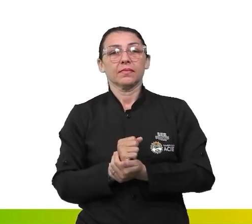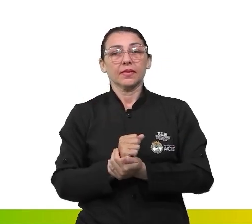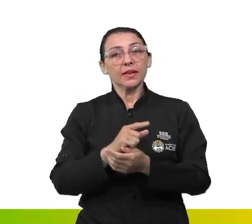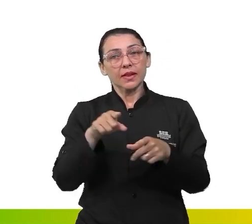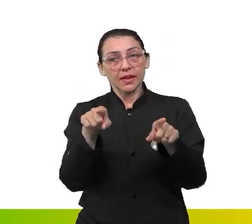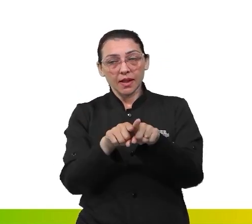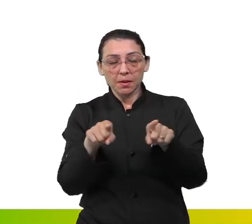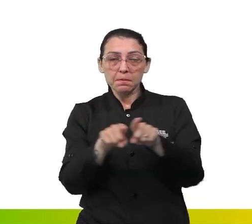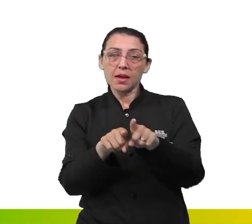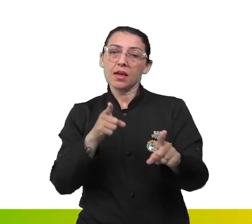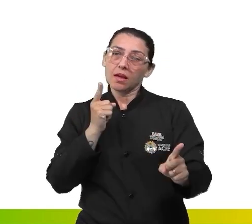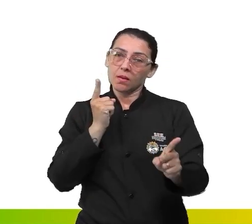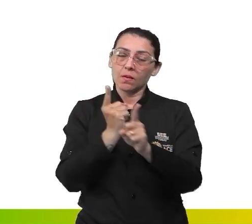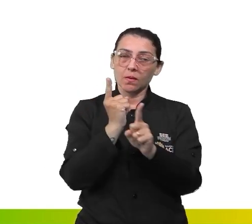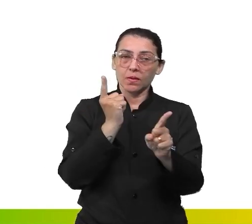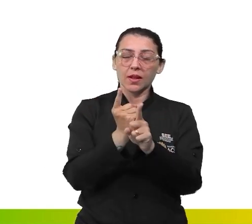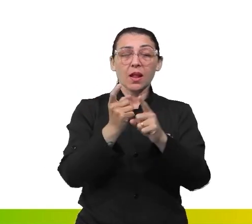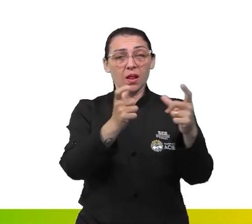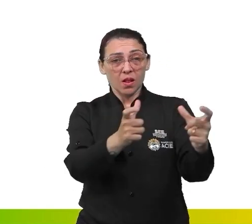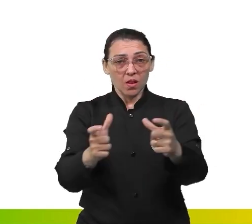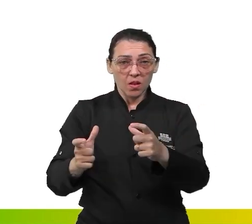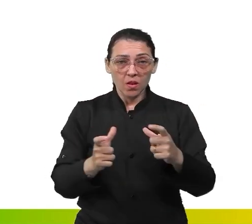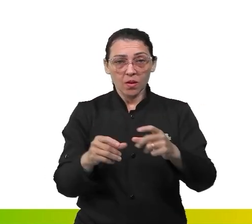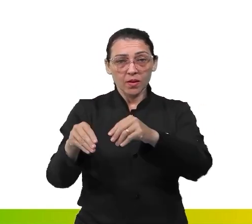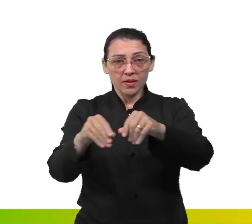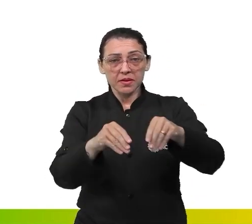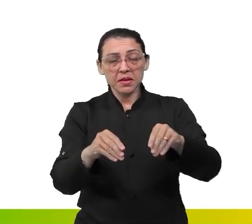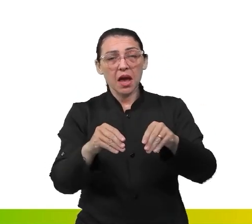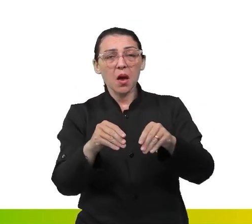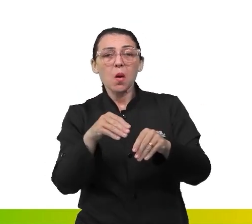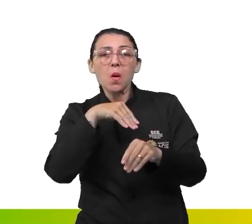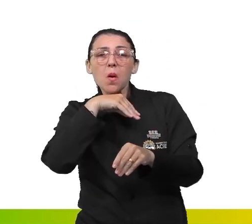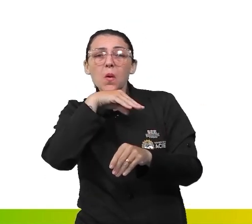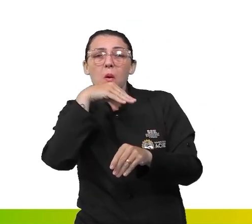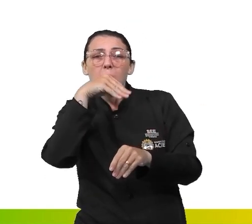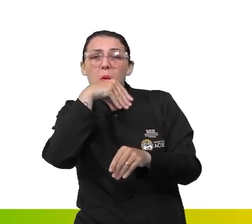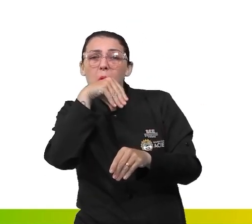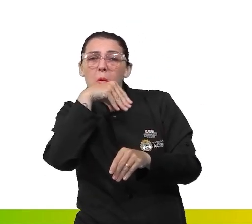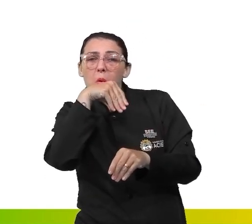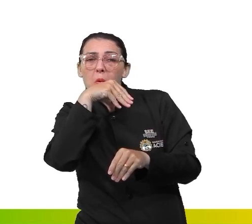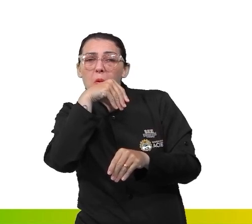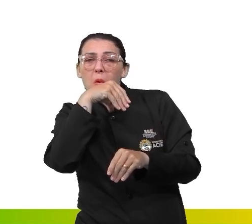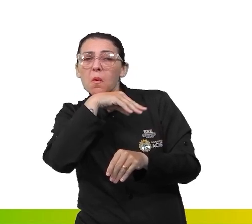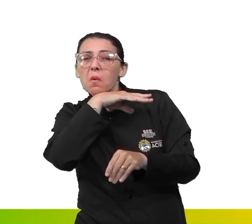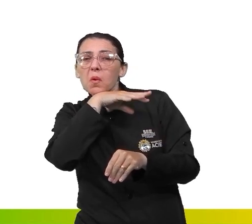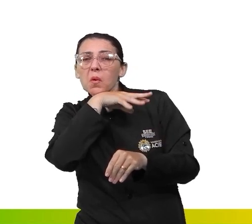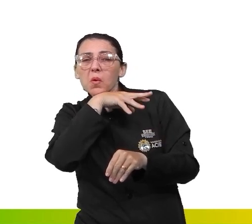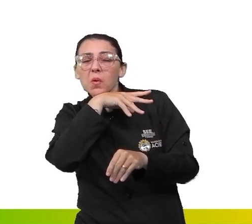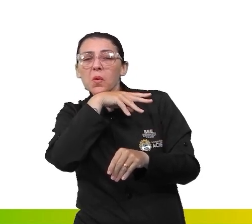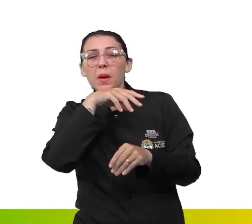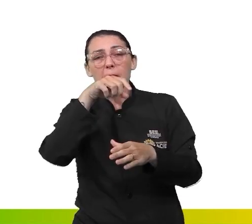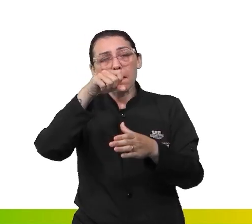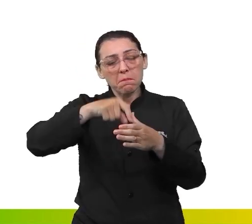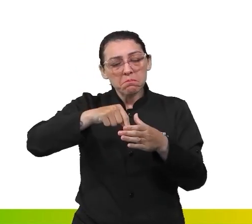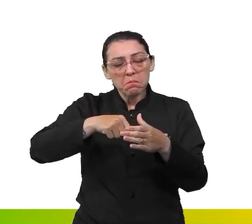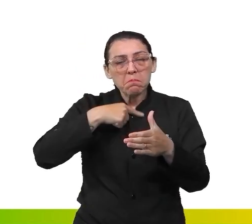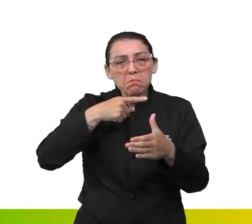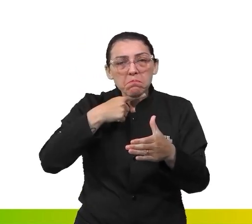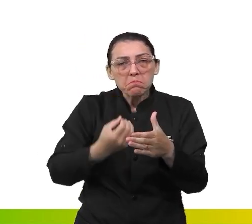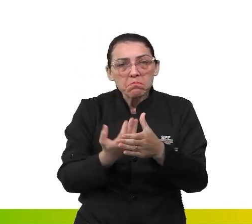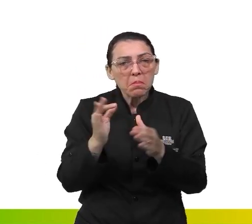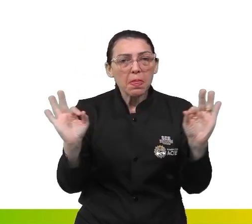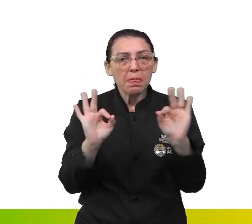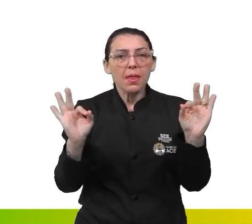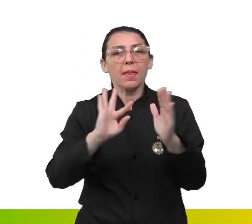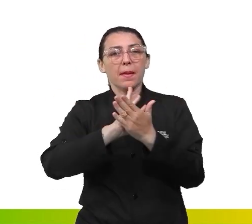gente também vai encontrar locais com solos pobres em nutrientes, como é o caso, por exemplo, da